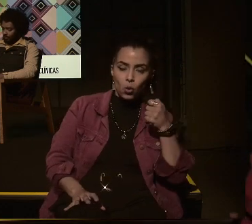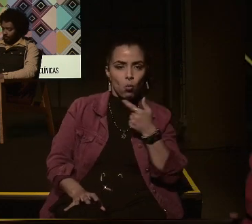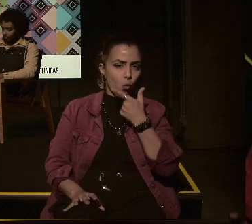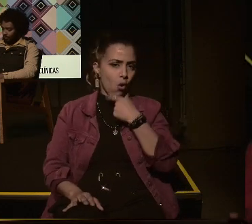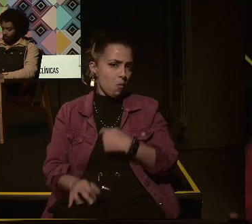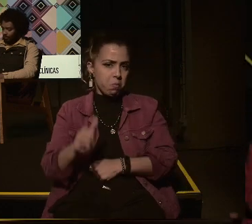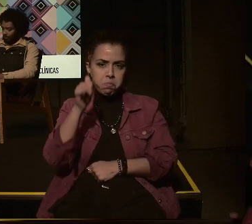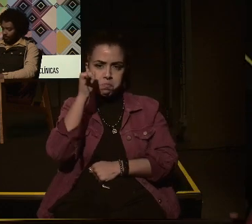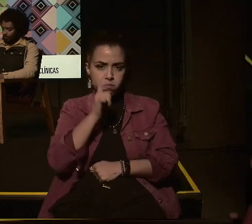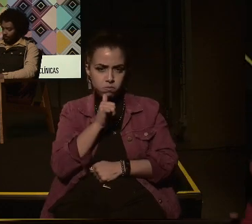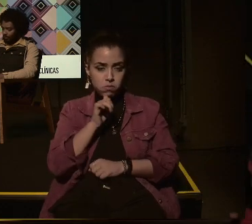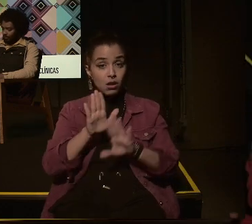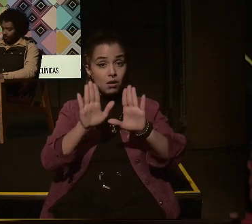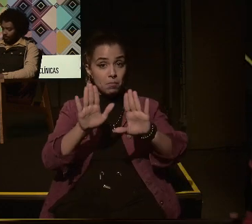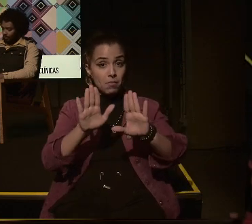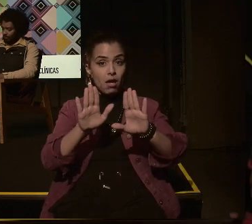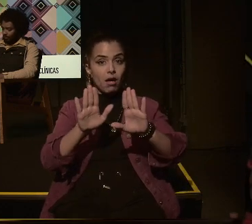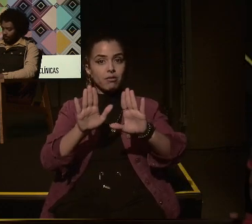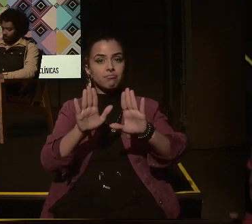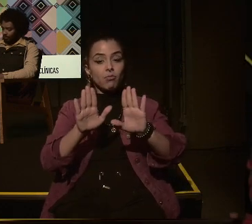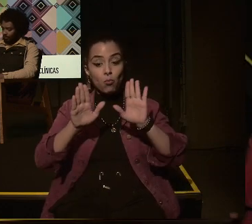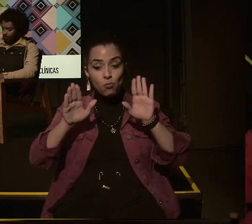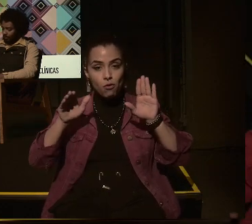visando essas intenções.